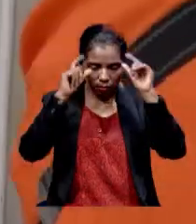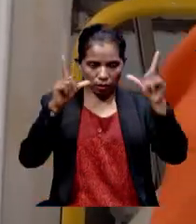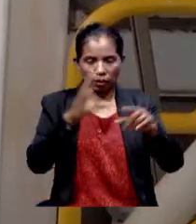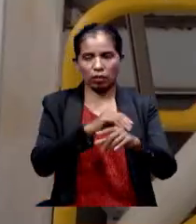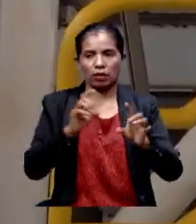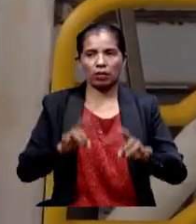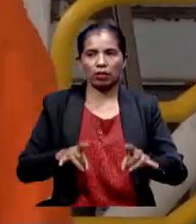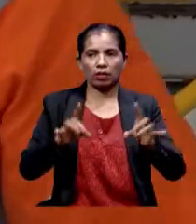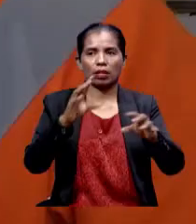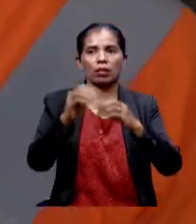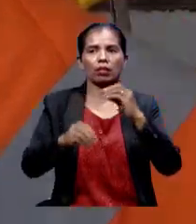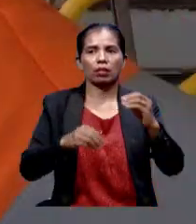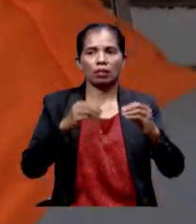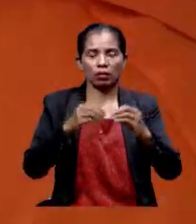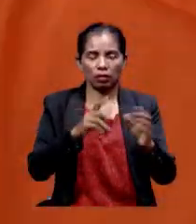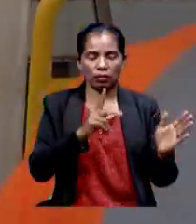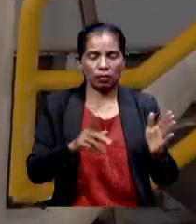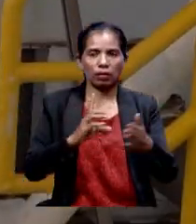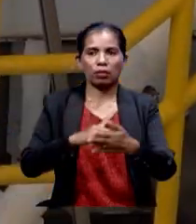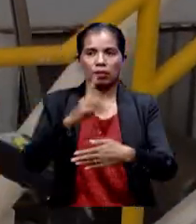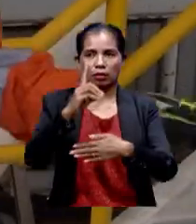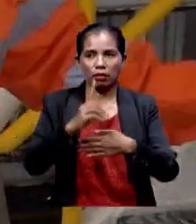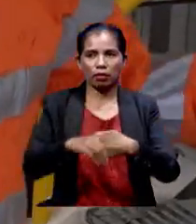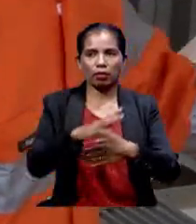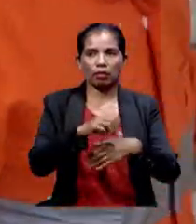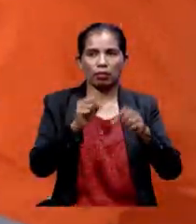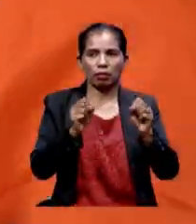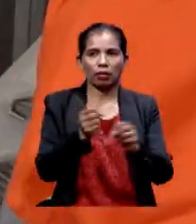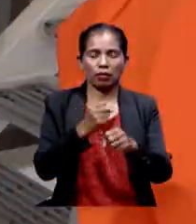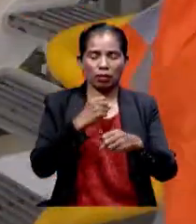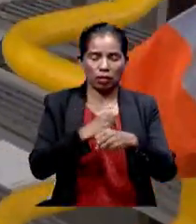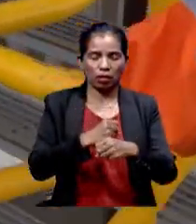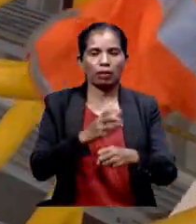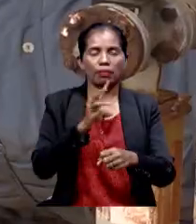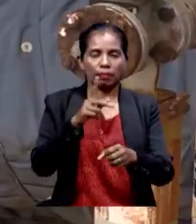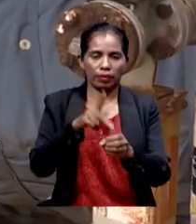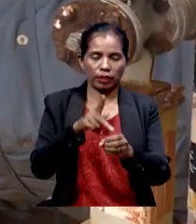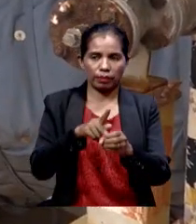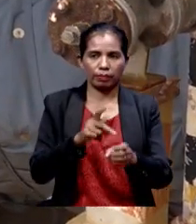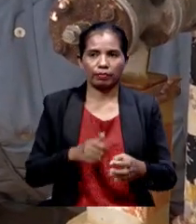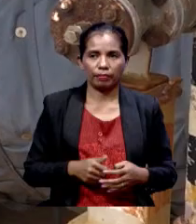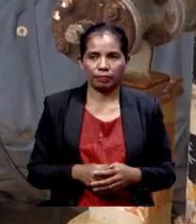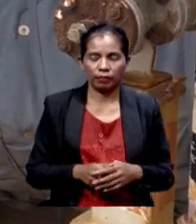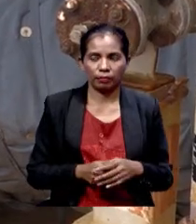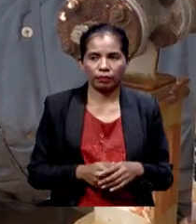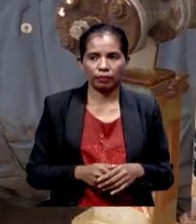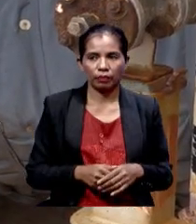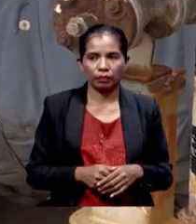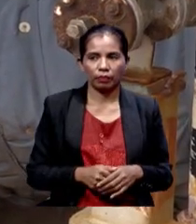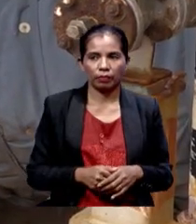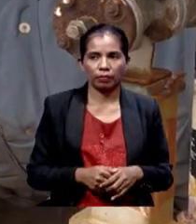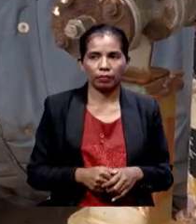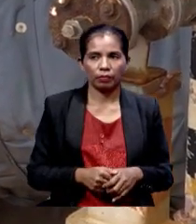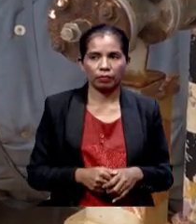Austrália com o conceito plano de desenvolvimento no nível de halo produção. Fátima Pereira, Aniceto Leite,